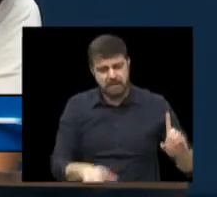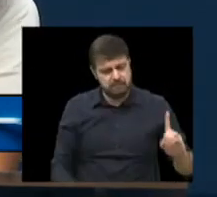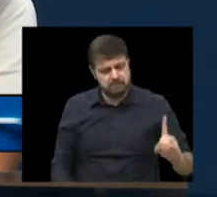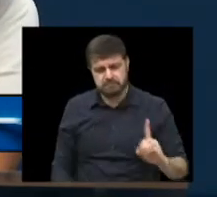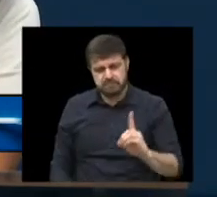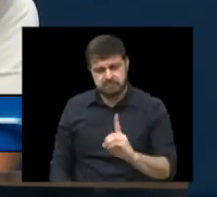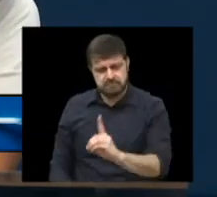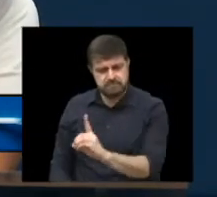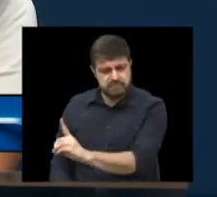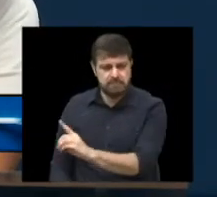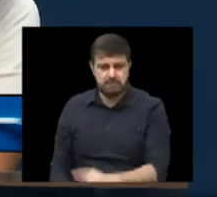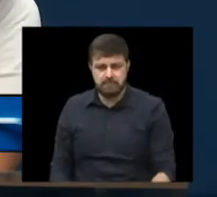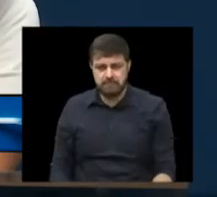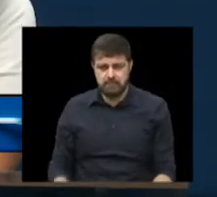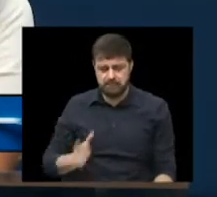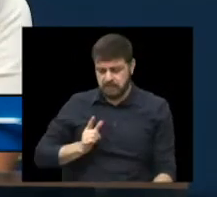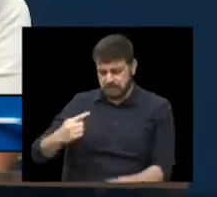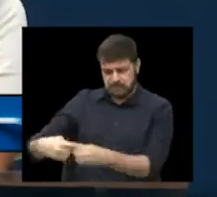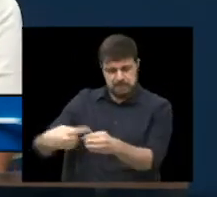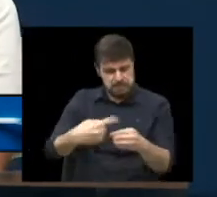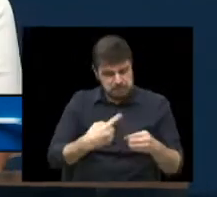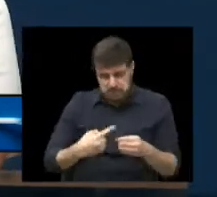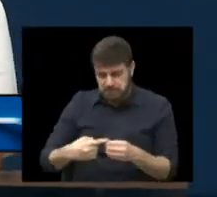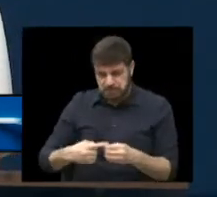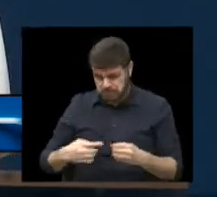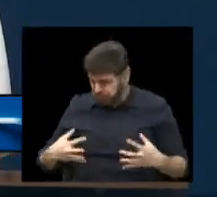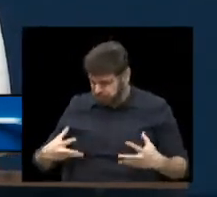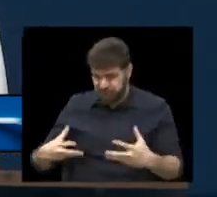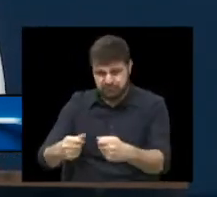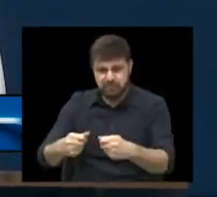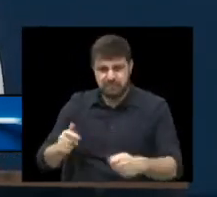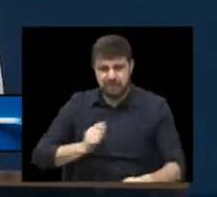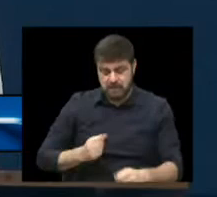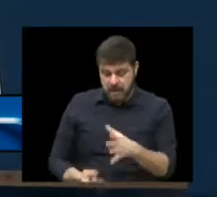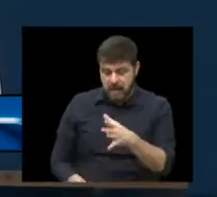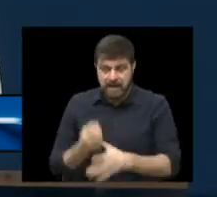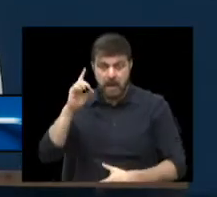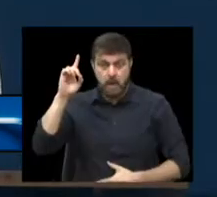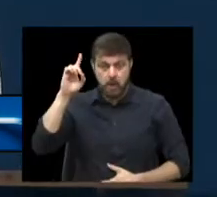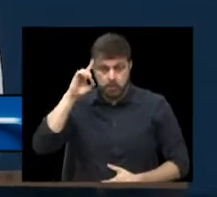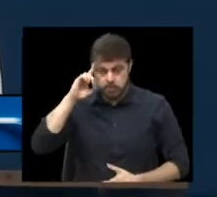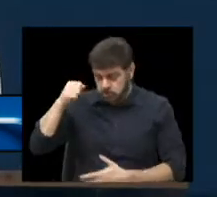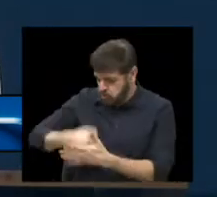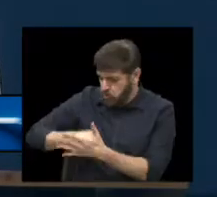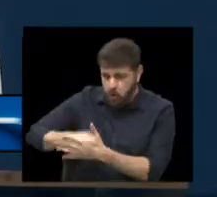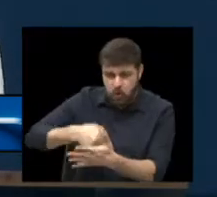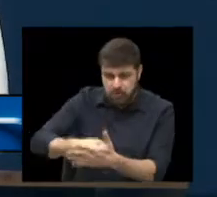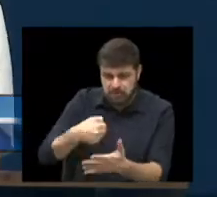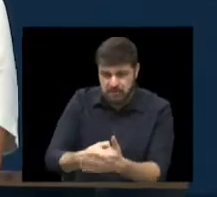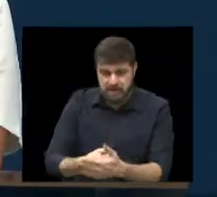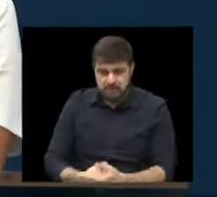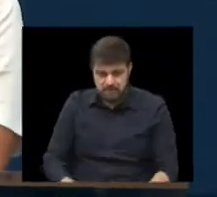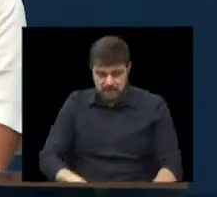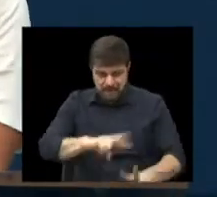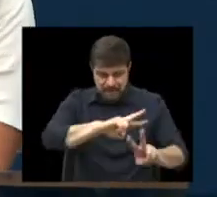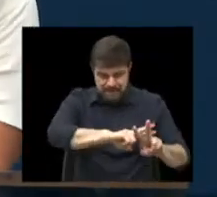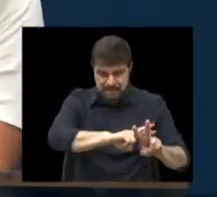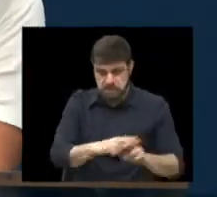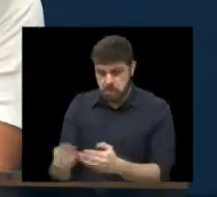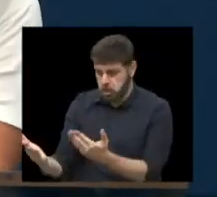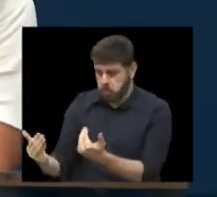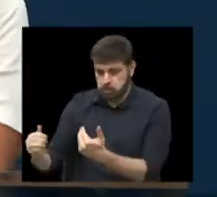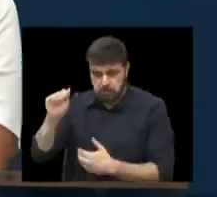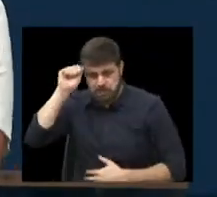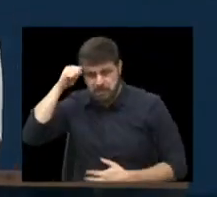vários municípios do Brasil para criar o Dia Nacional de Luta contra o Encarceramento da Juventude